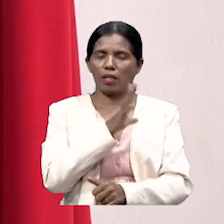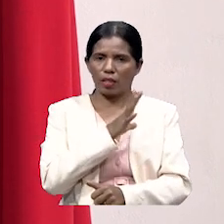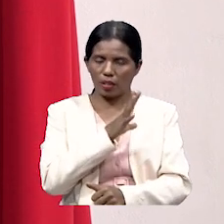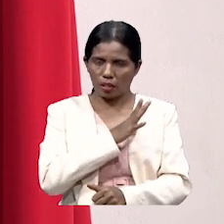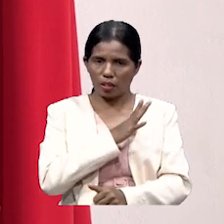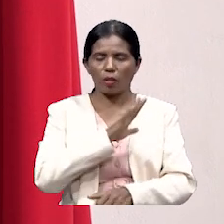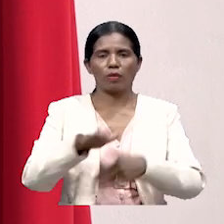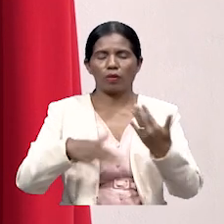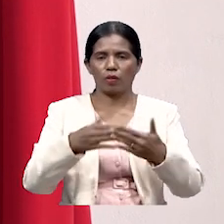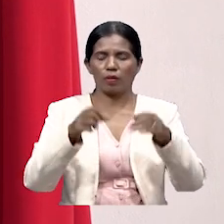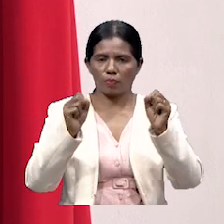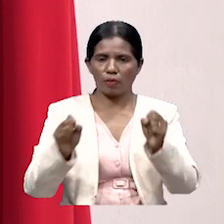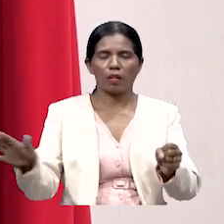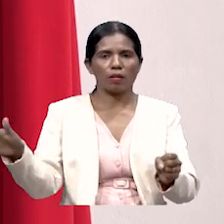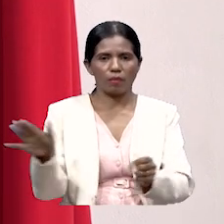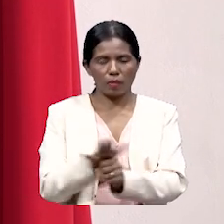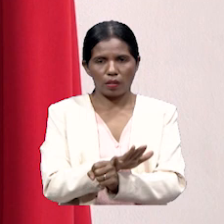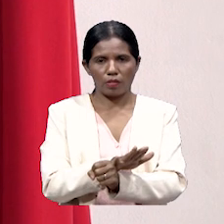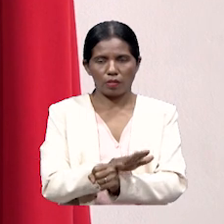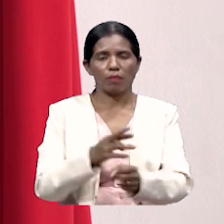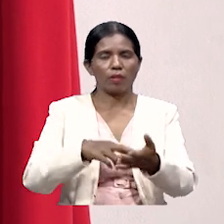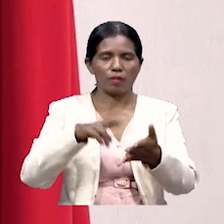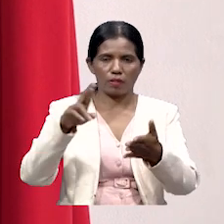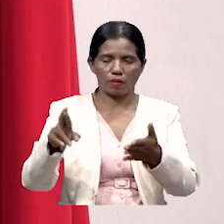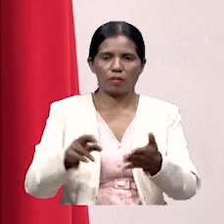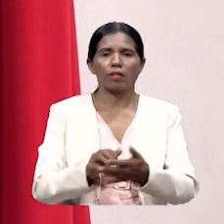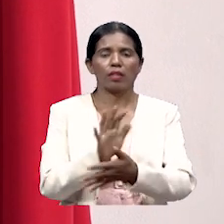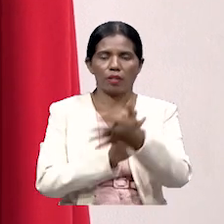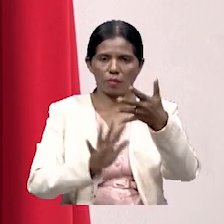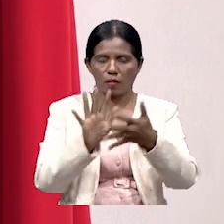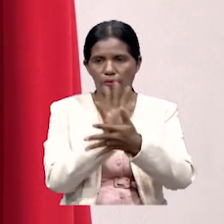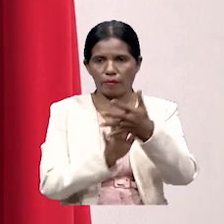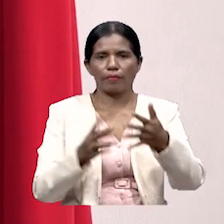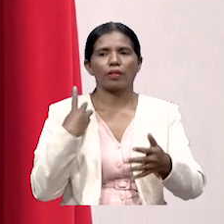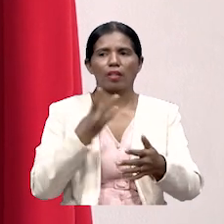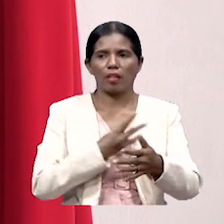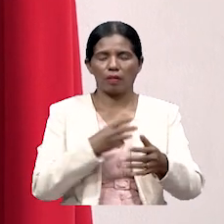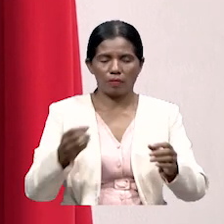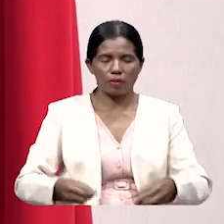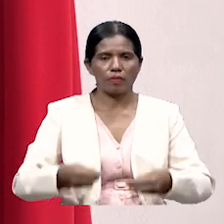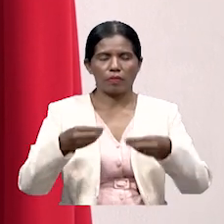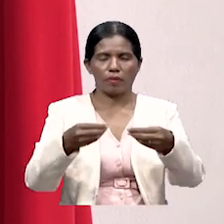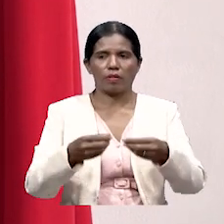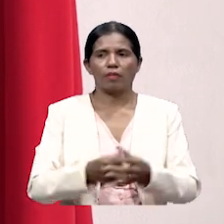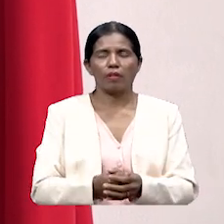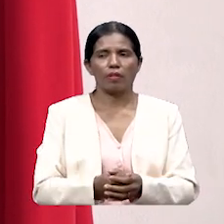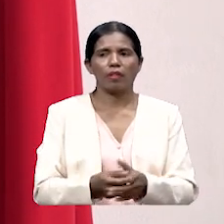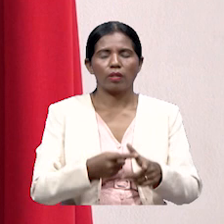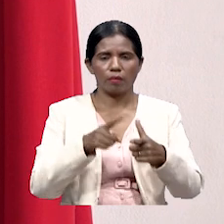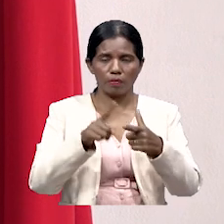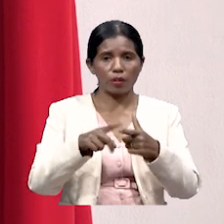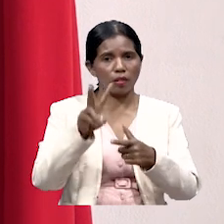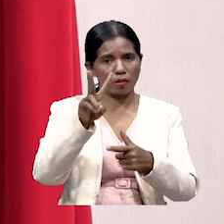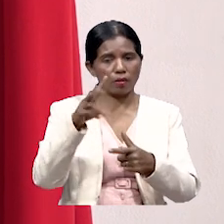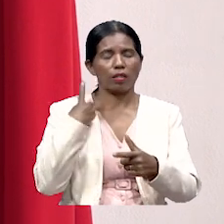todo bele completa o processo de ratificação acordo de mobilidade ni para a minha vai falar segunda fase. E segunda fase né, começa a tabula